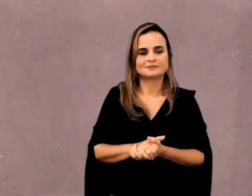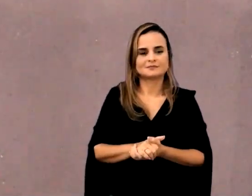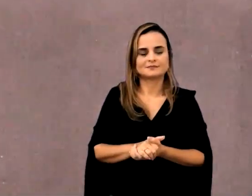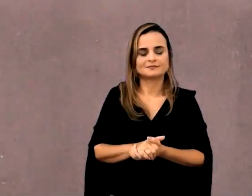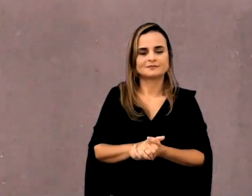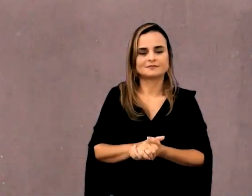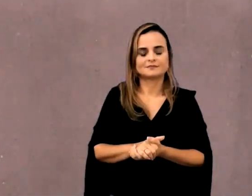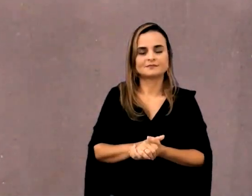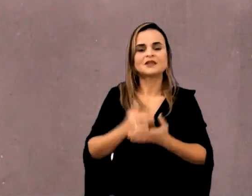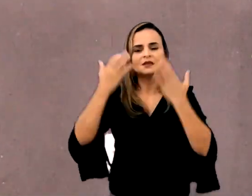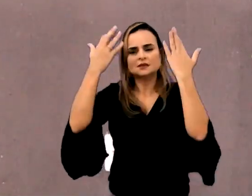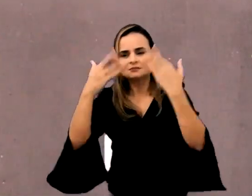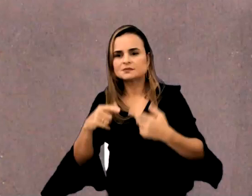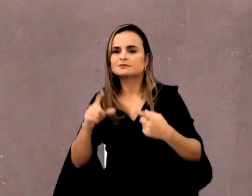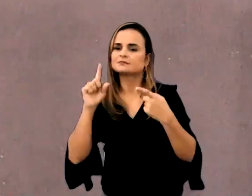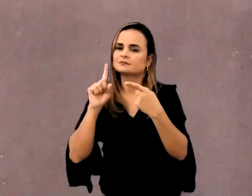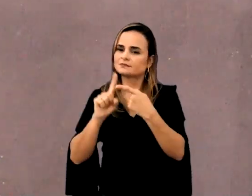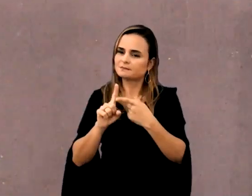Outro ponto que fala aqui.